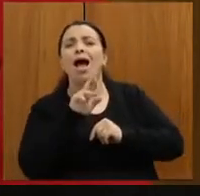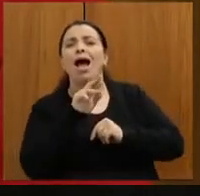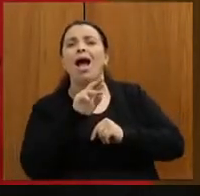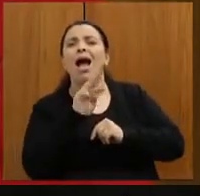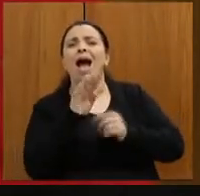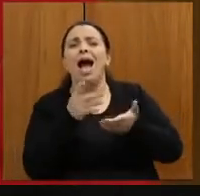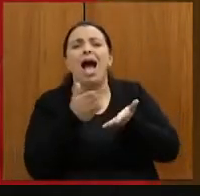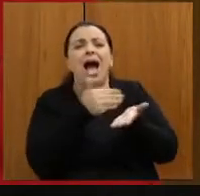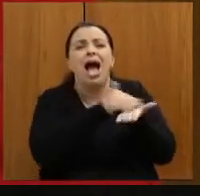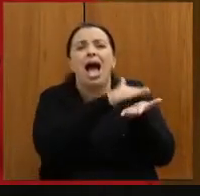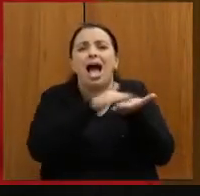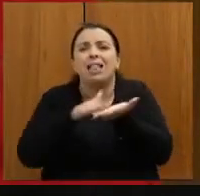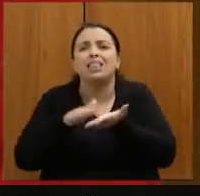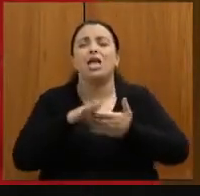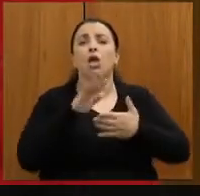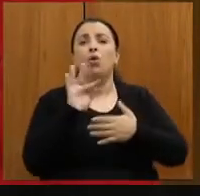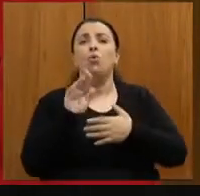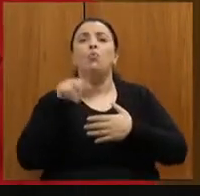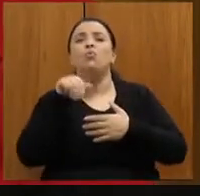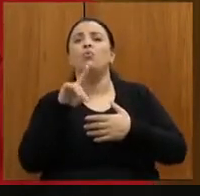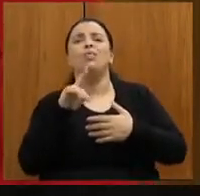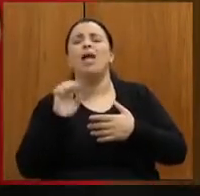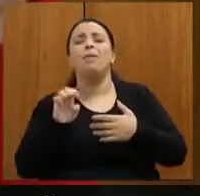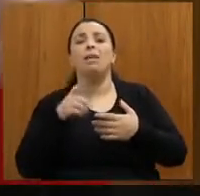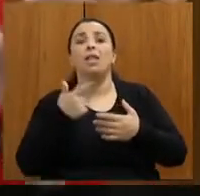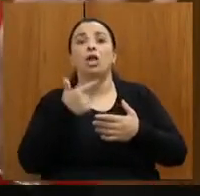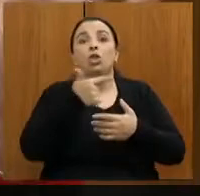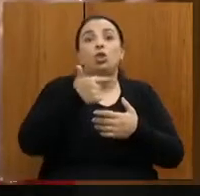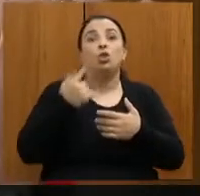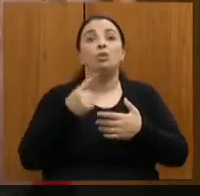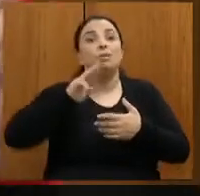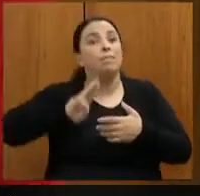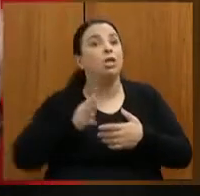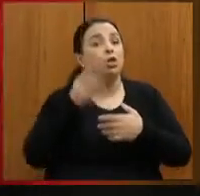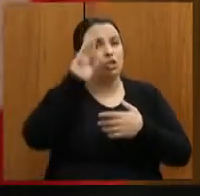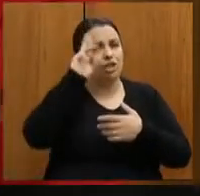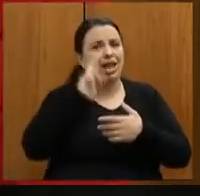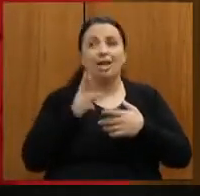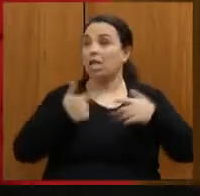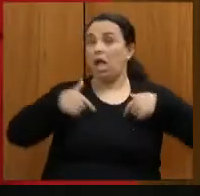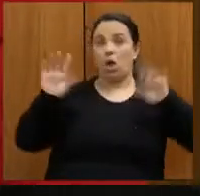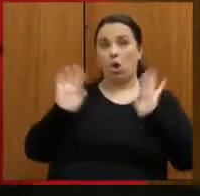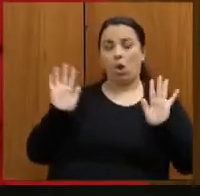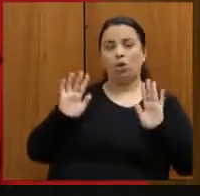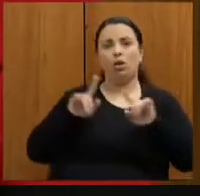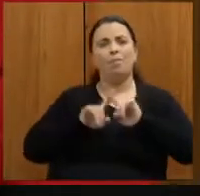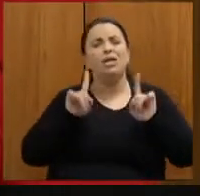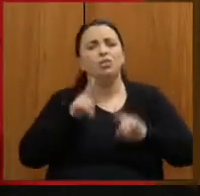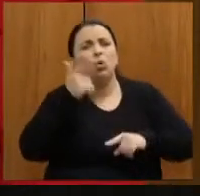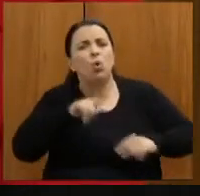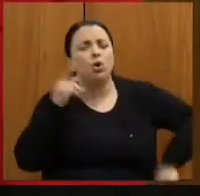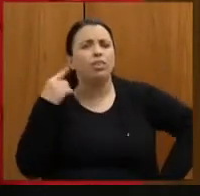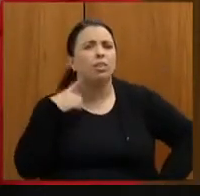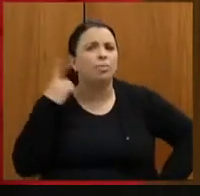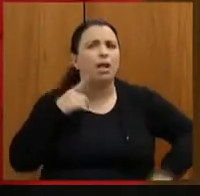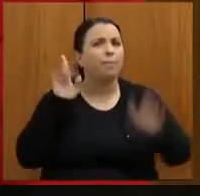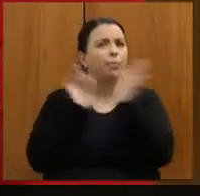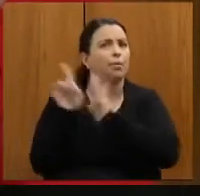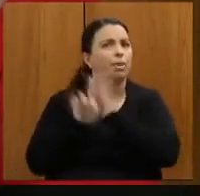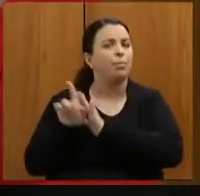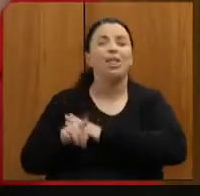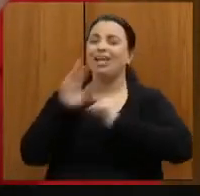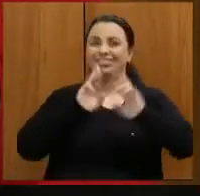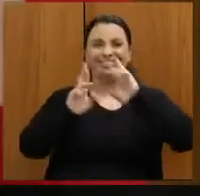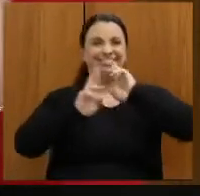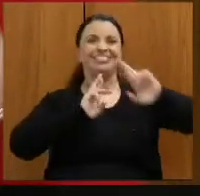considerando quase Dois Bilhões de reais recurso desse ano também não é com ele mas tudo mais que outros deputados Pergunta